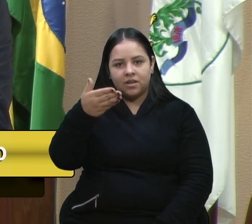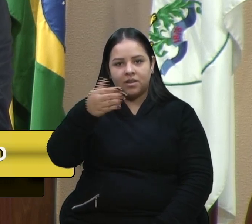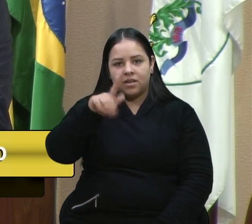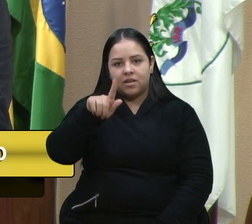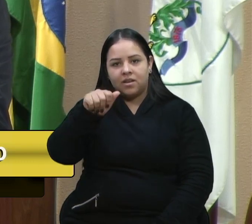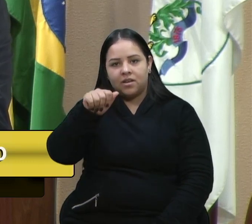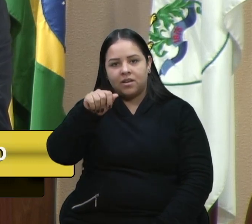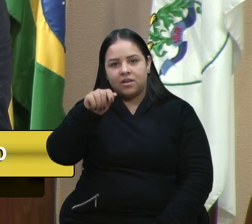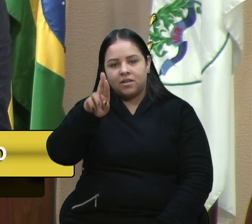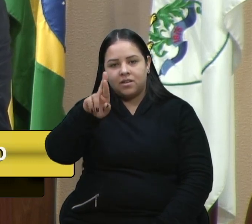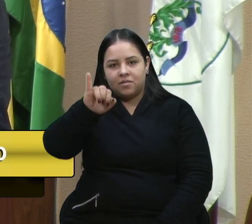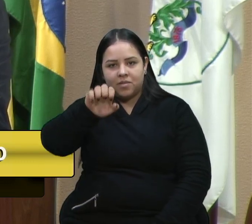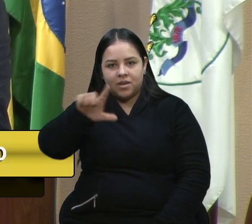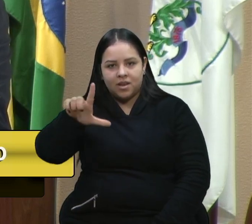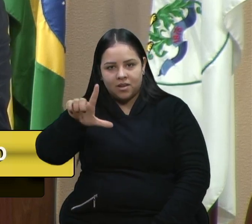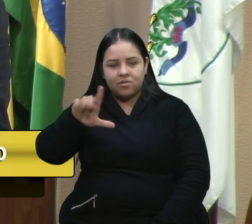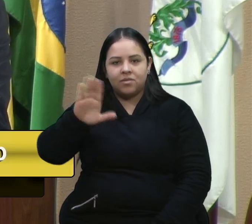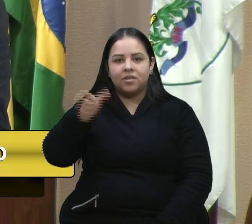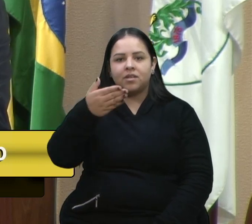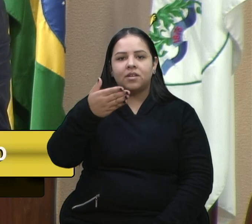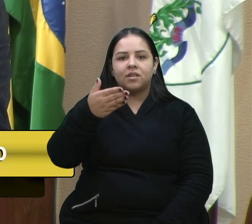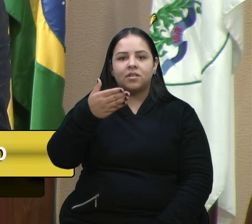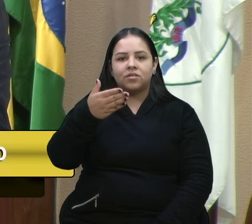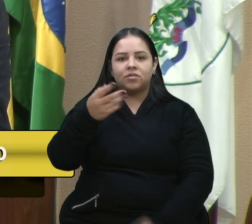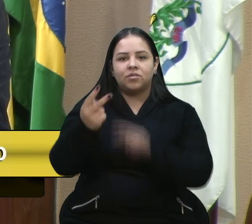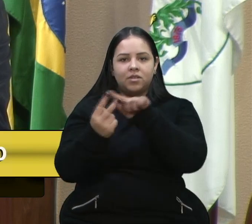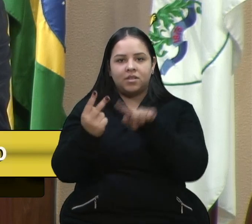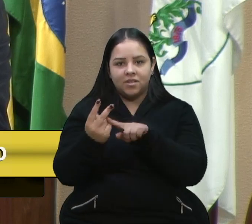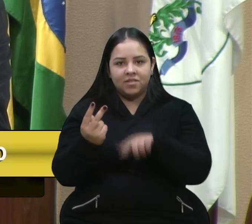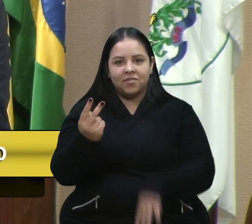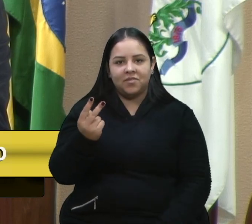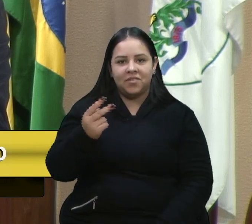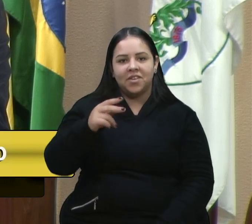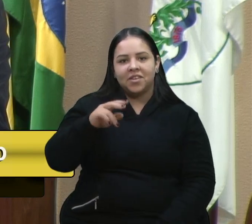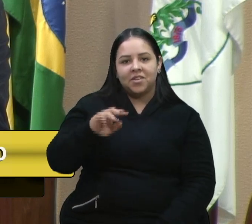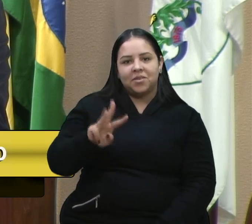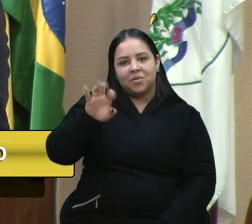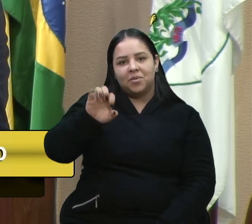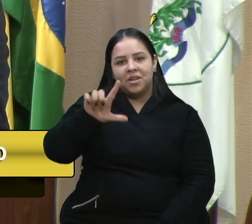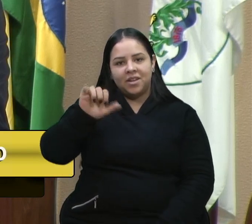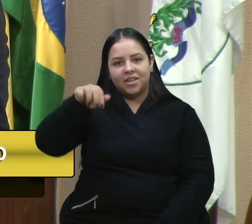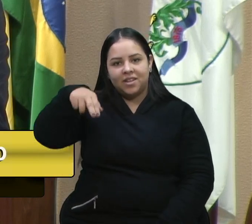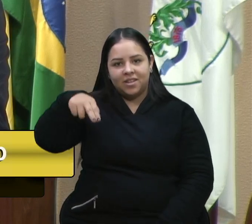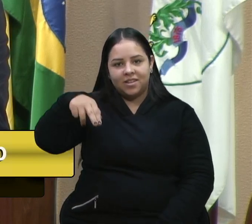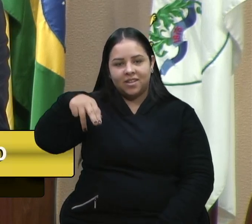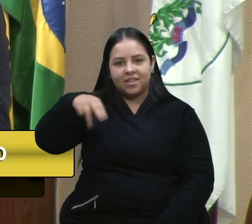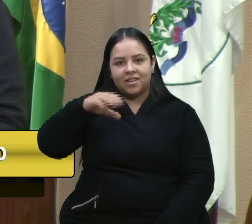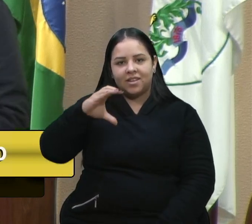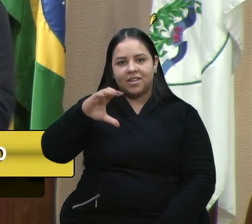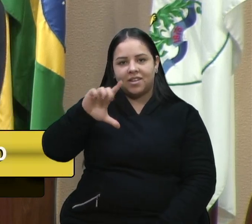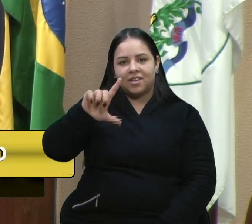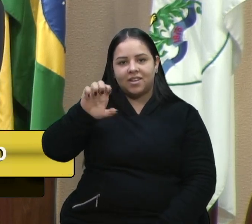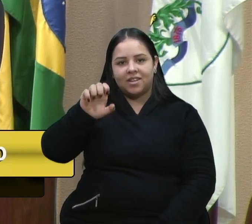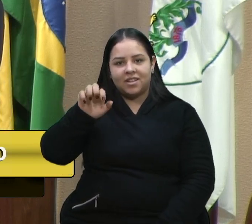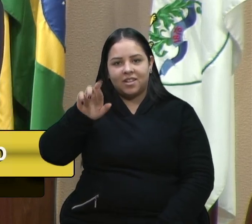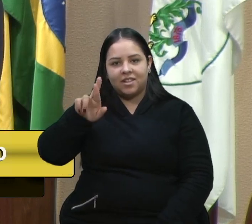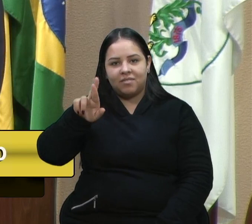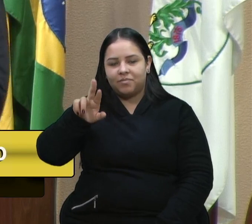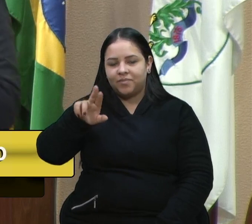Desorze, Gabriel Santin, William Stoffens, Cleia Eliane